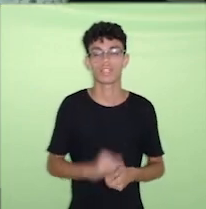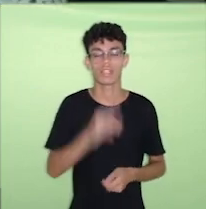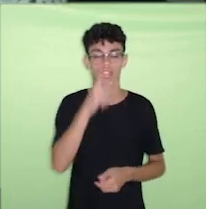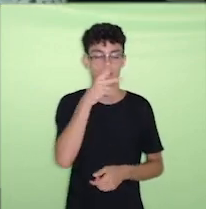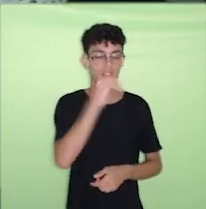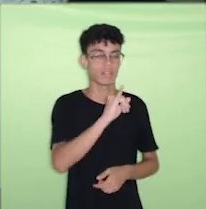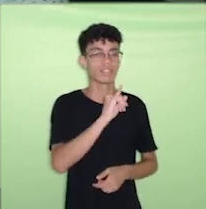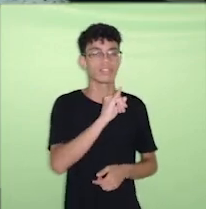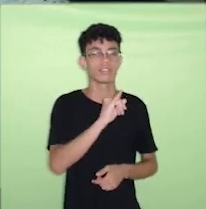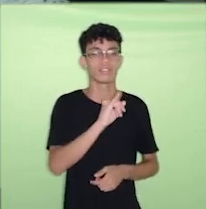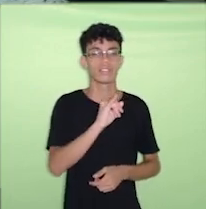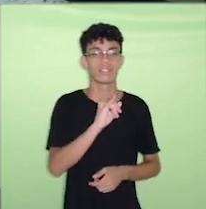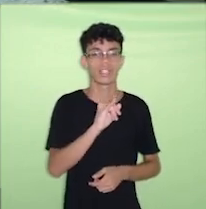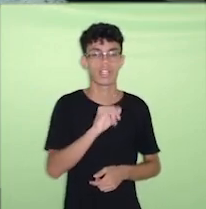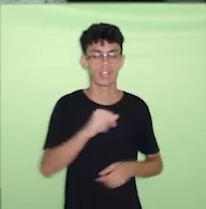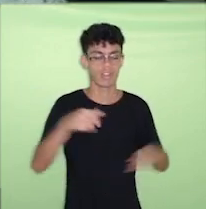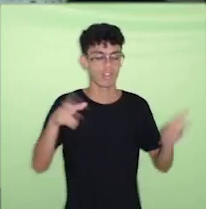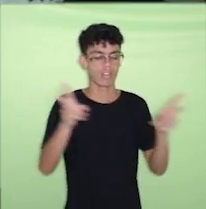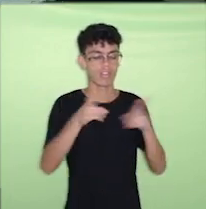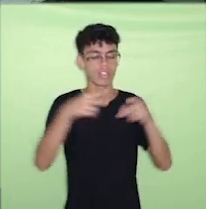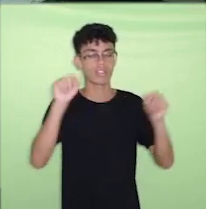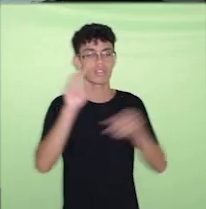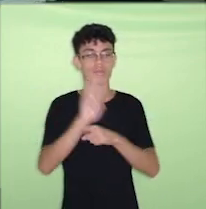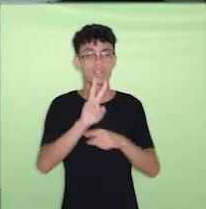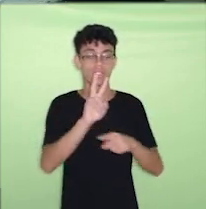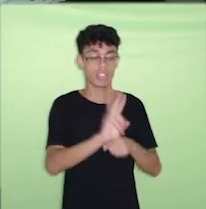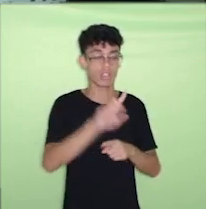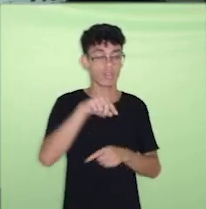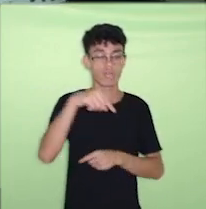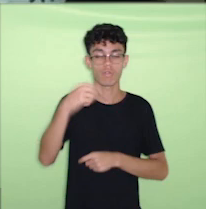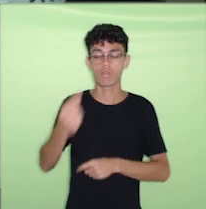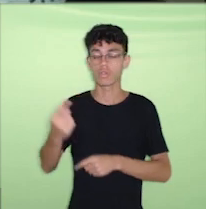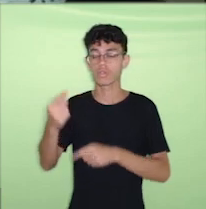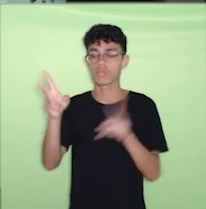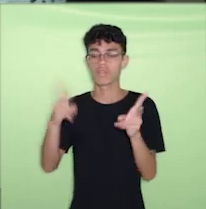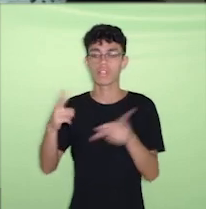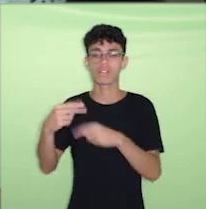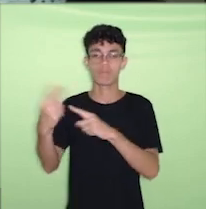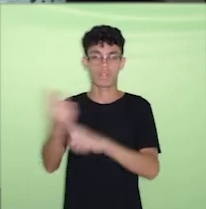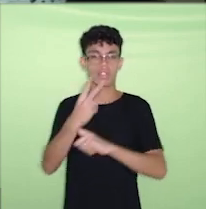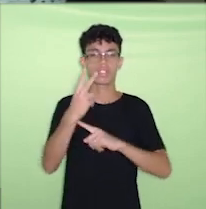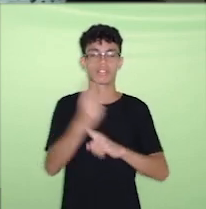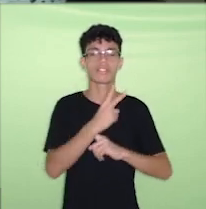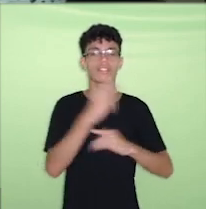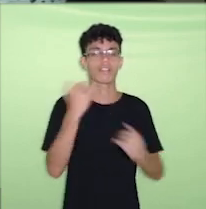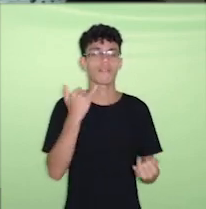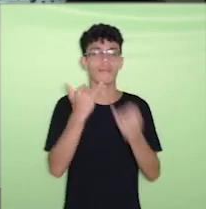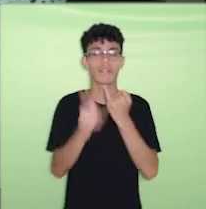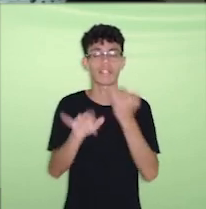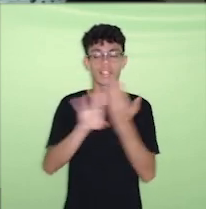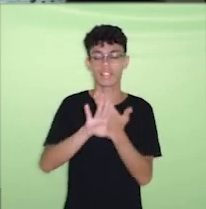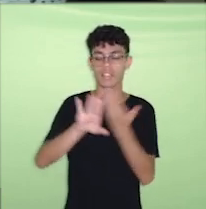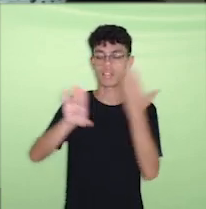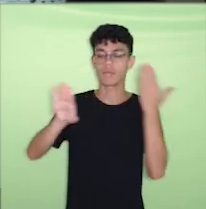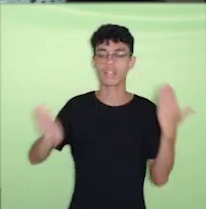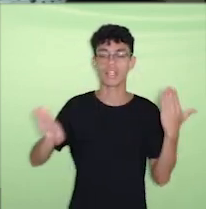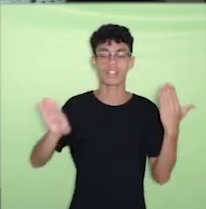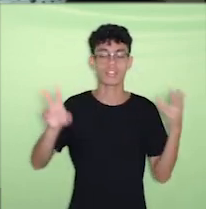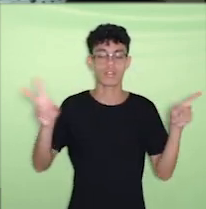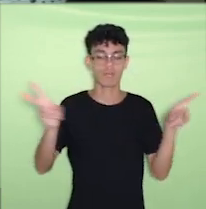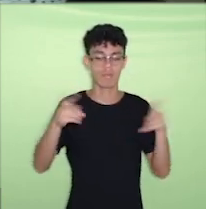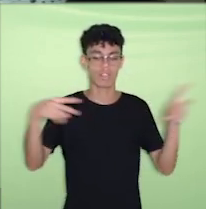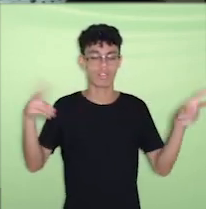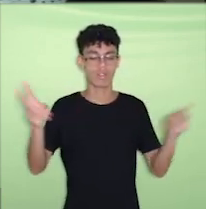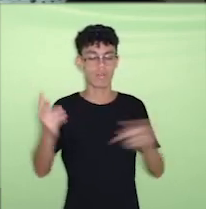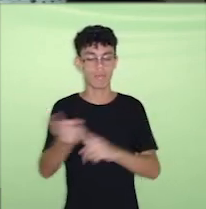Pai, uns ventos te guardaram, outros guardam-me a mim. E aparentemente separados, guardamos-nos os dois,